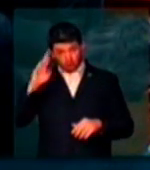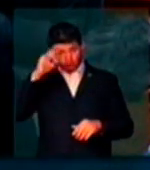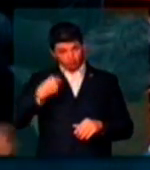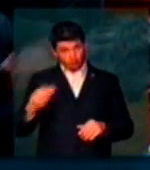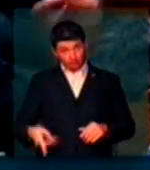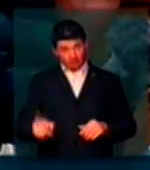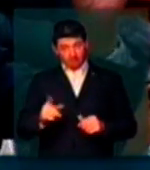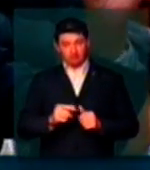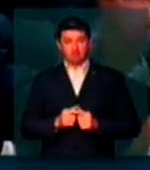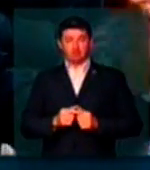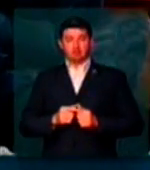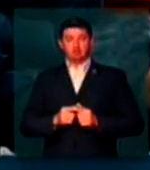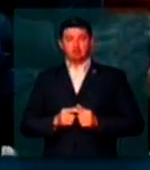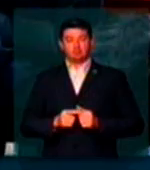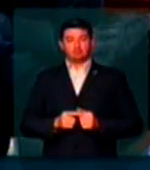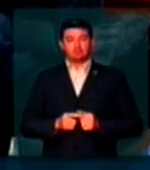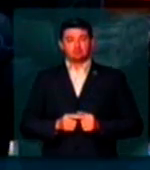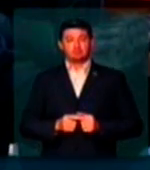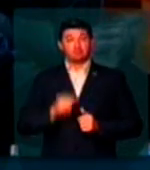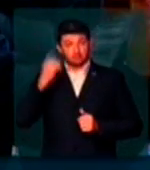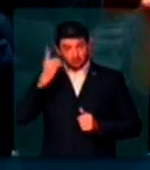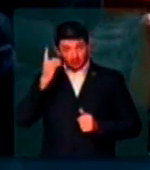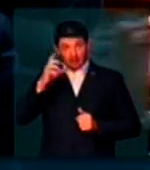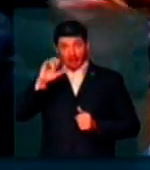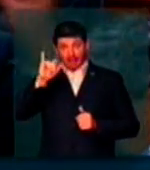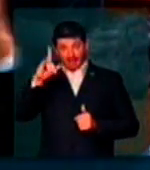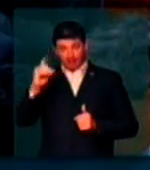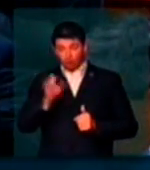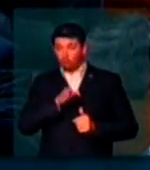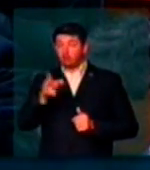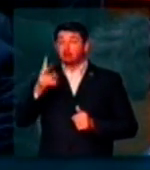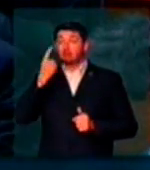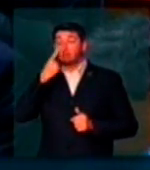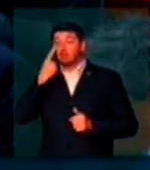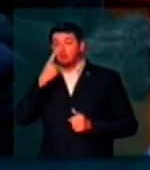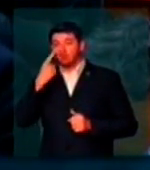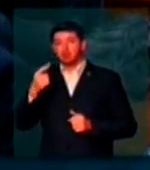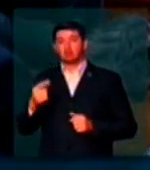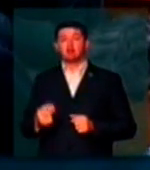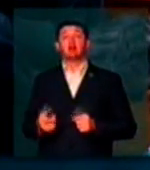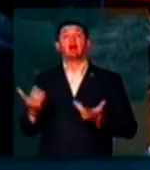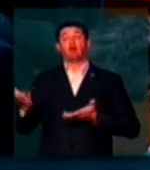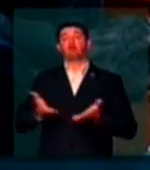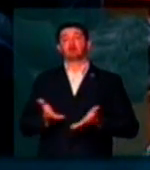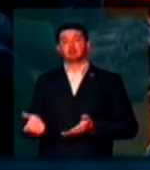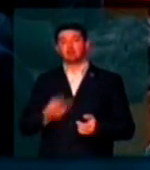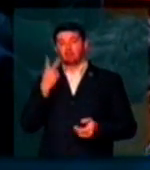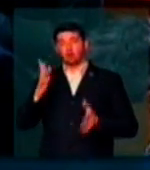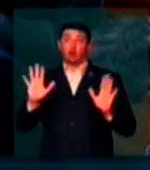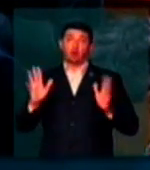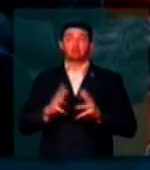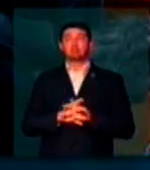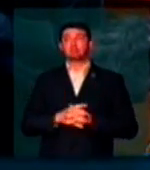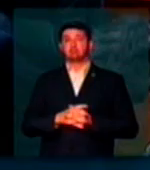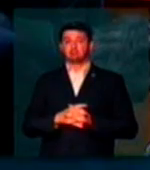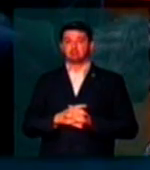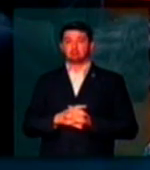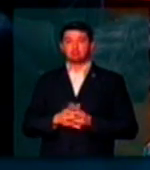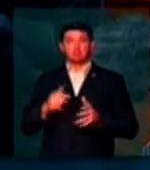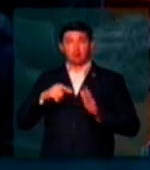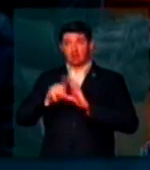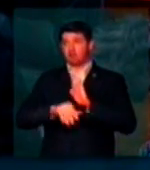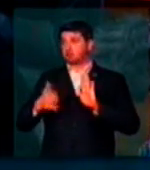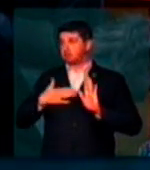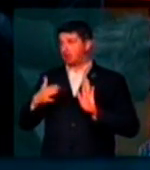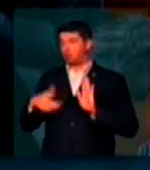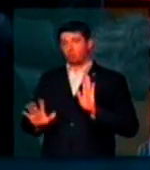estava. O deputado Caiado foi ver, e o funcionário disse que, olha, eu não estou com a lista